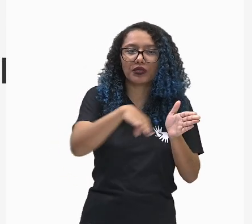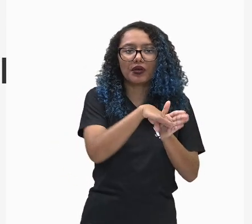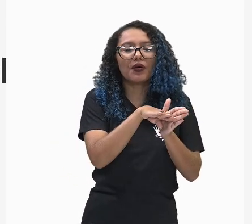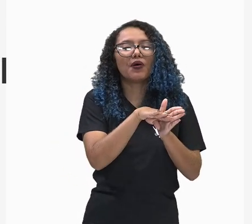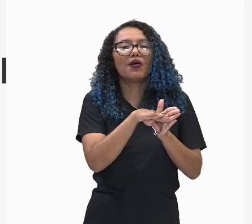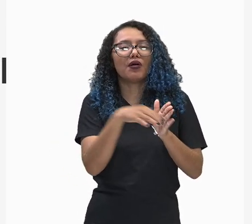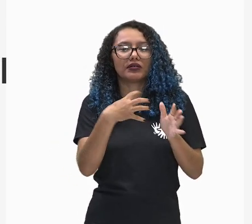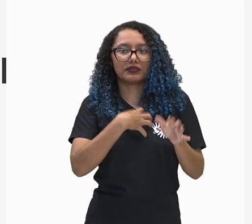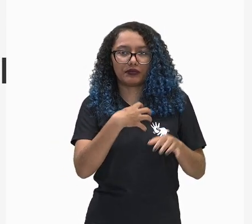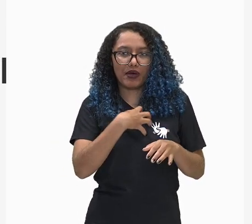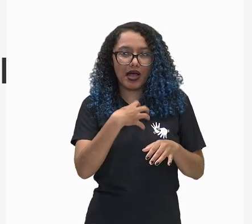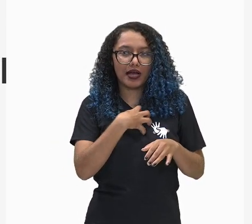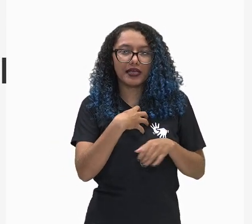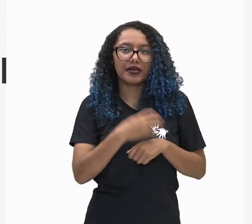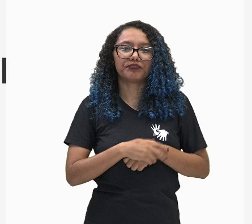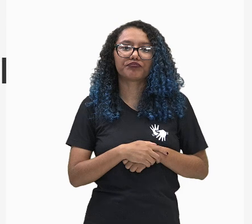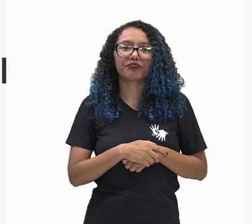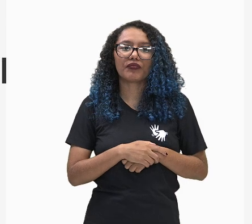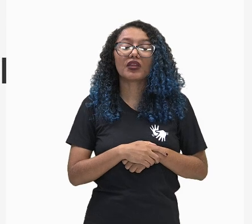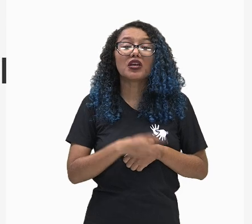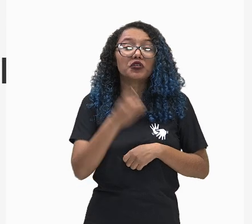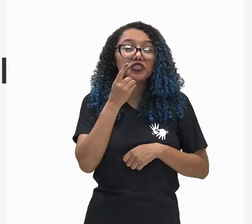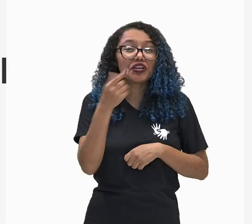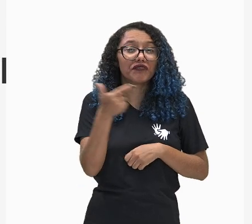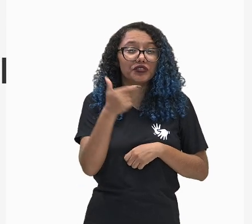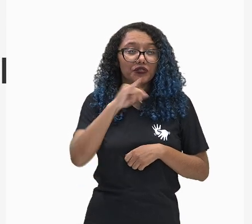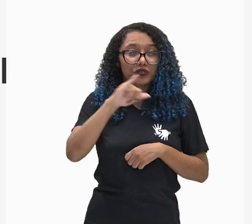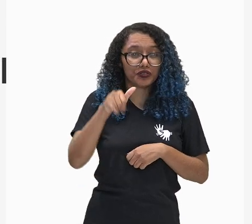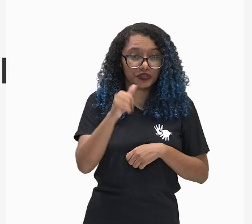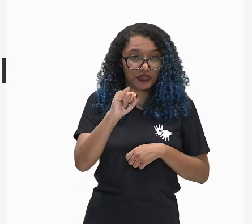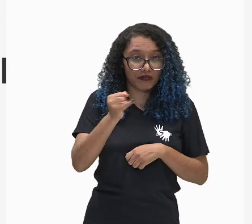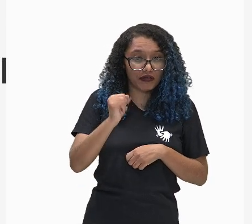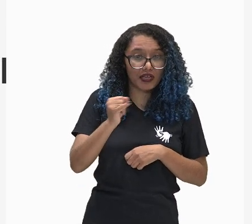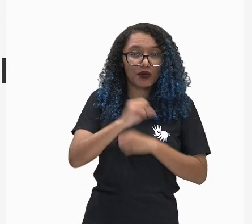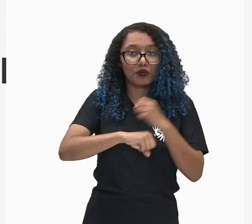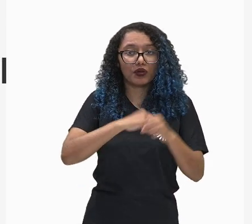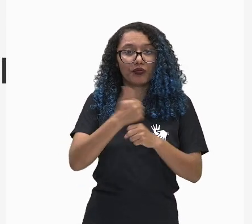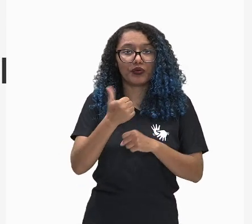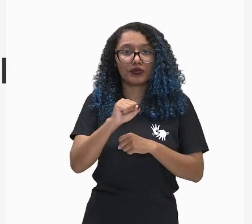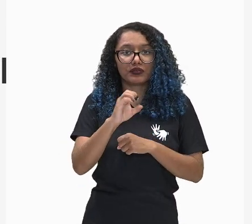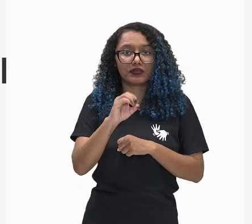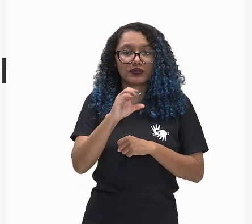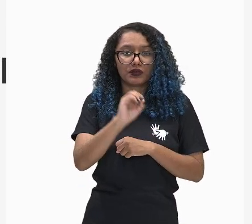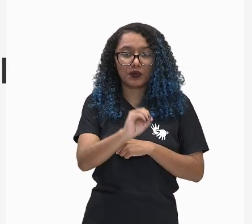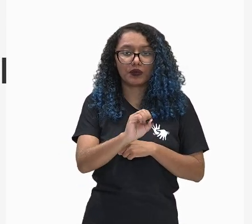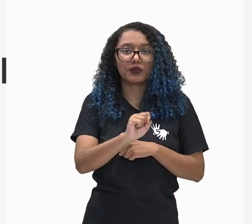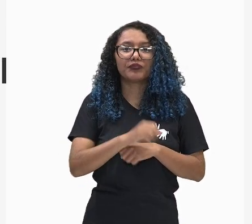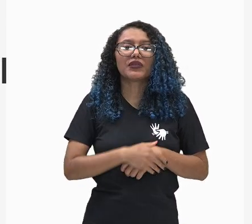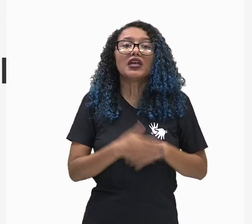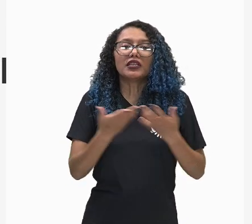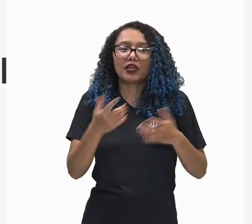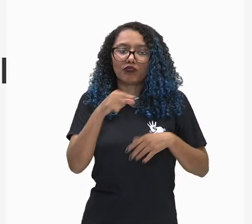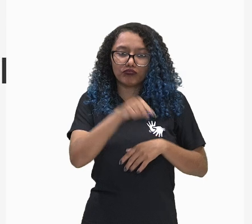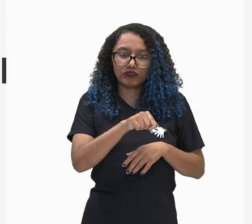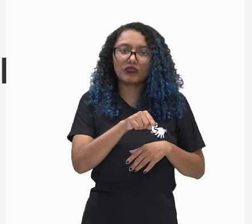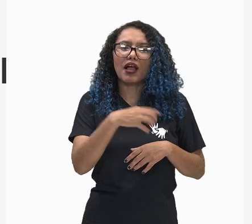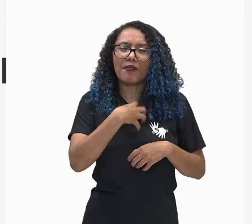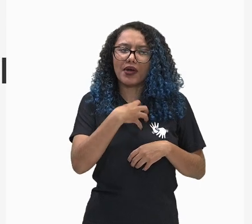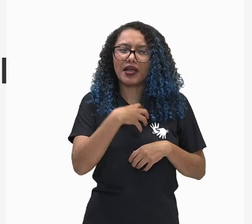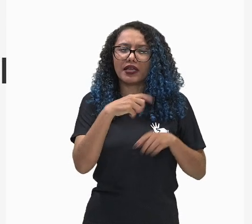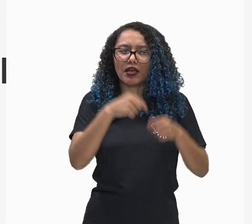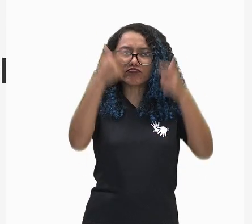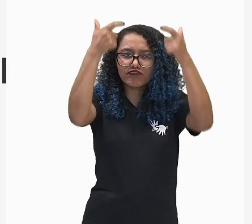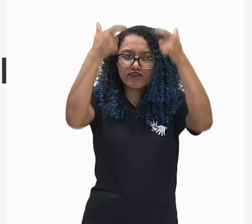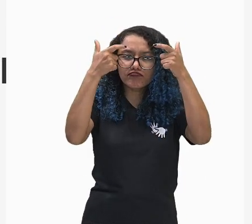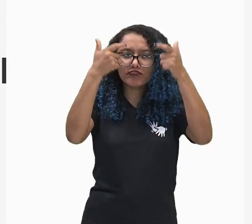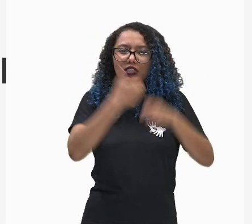22 de janeiro de 1908. No período em que esteve na Bahia, o príncipe regente assinou o Tratado de Abertura dos Portos às Nações